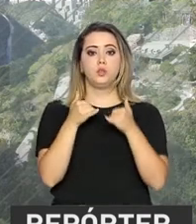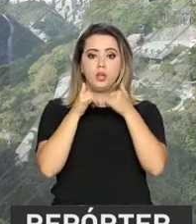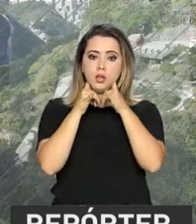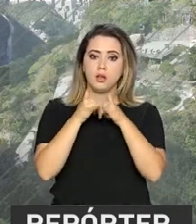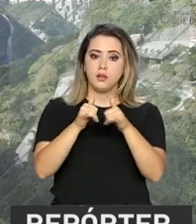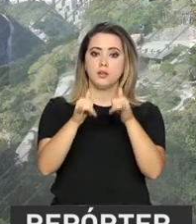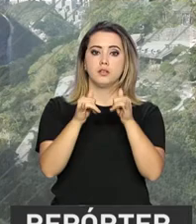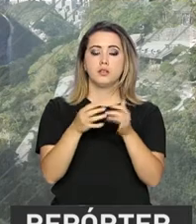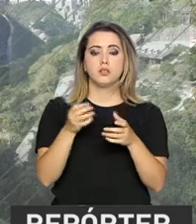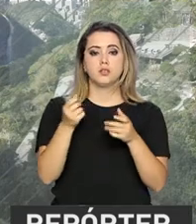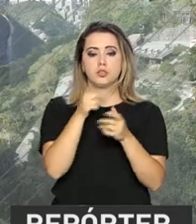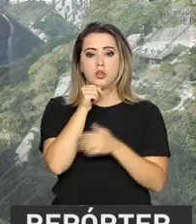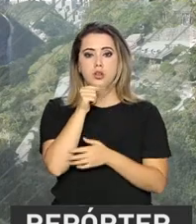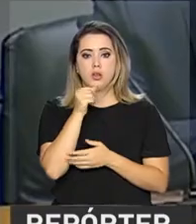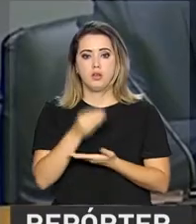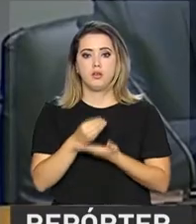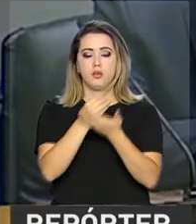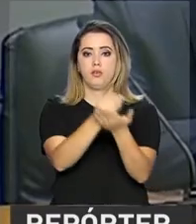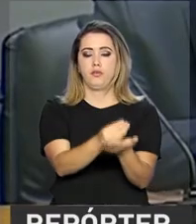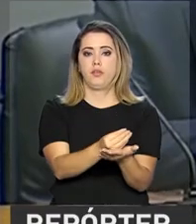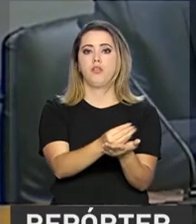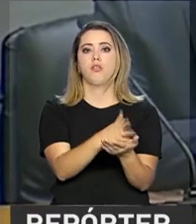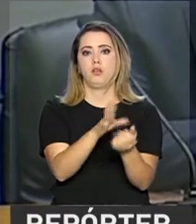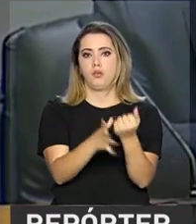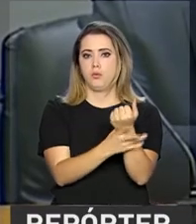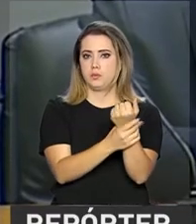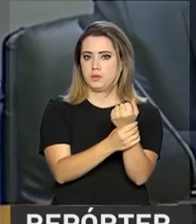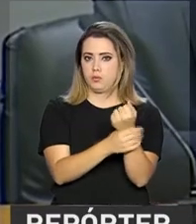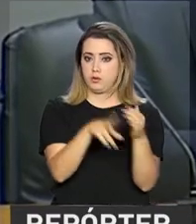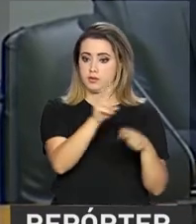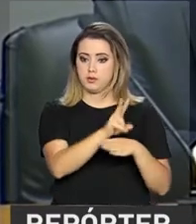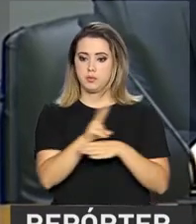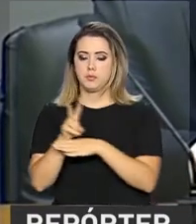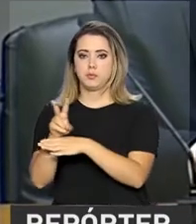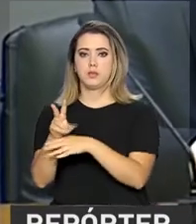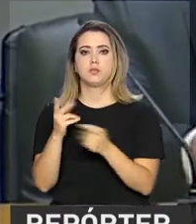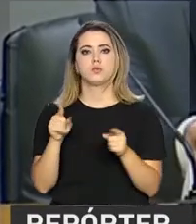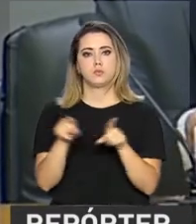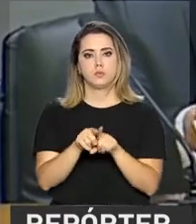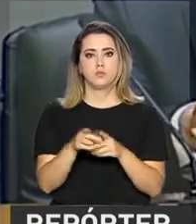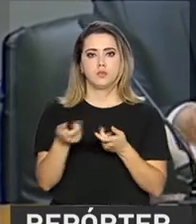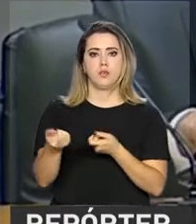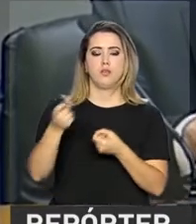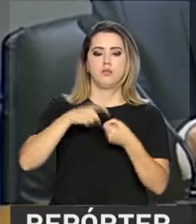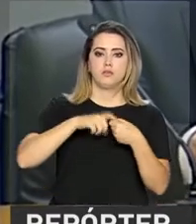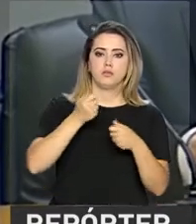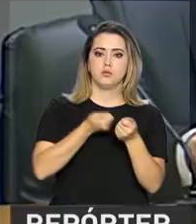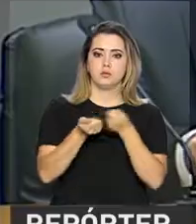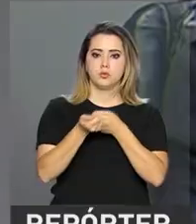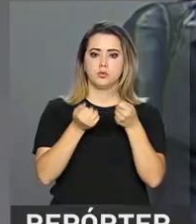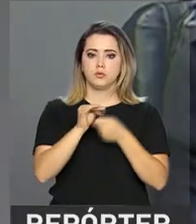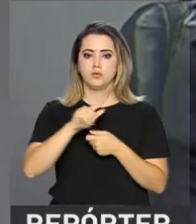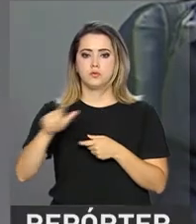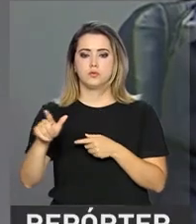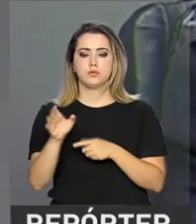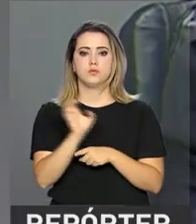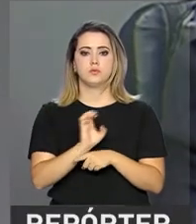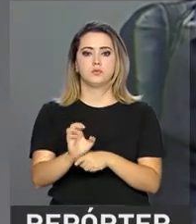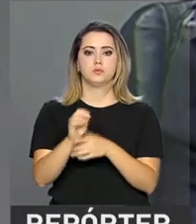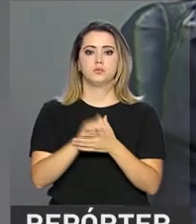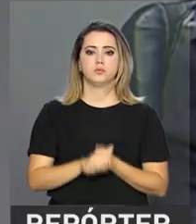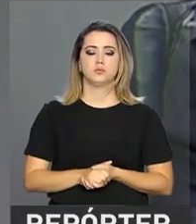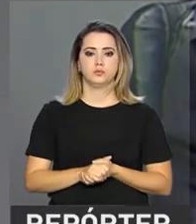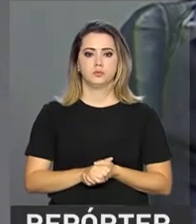janeiro será dada como garantia o ministro da fazenda espera que a medida recupere o equilíbrio fiscal do estado em resumo